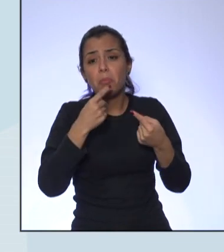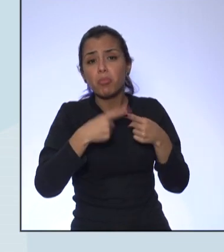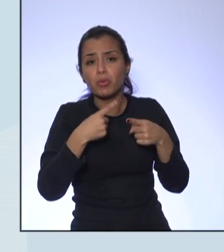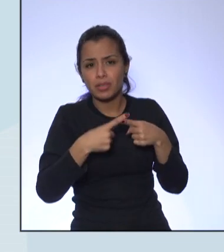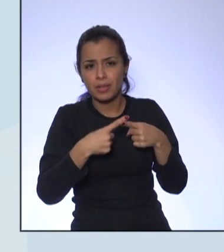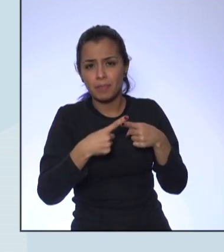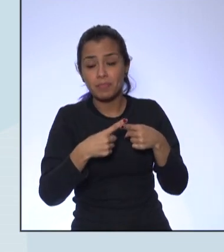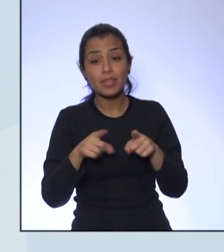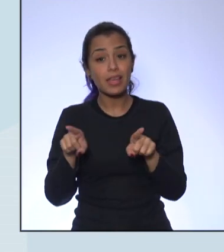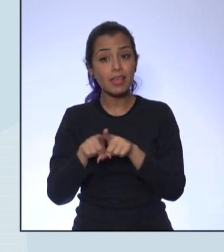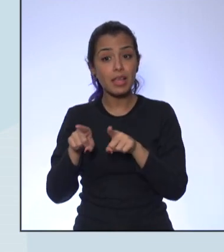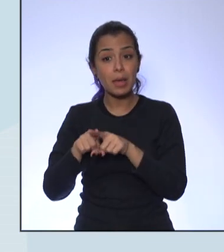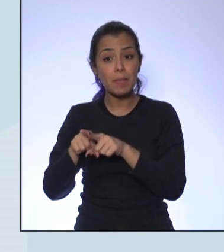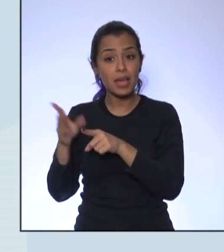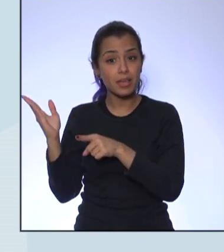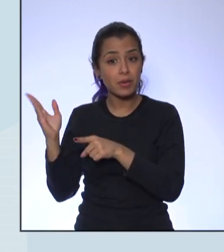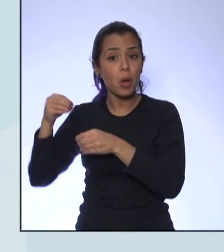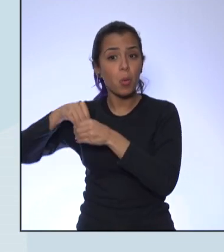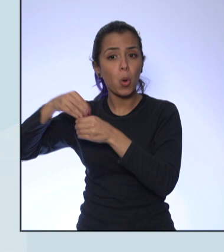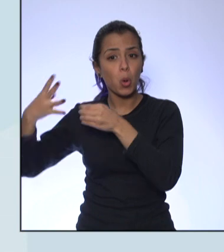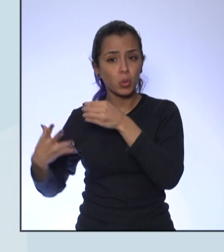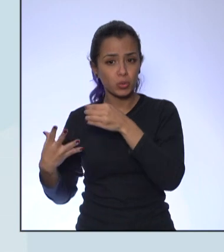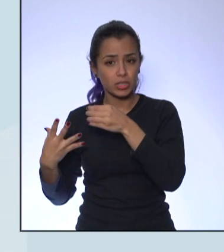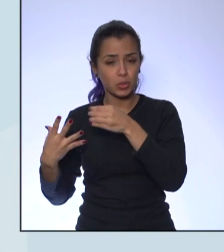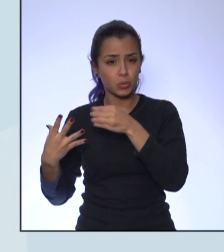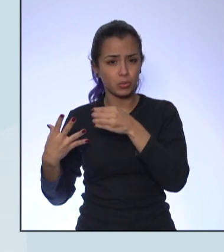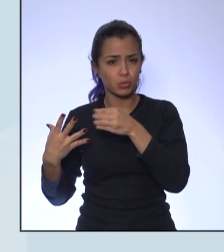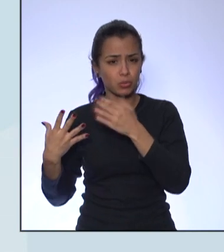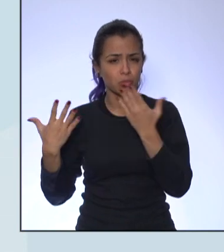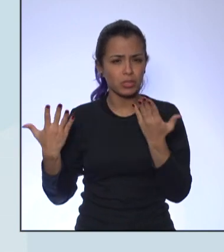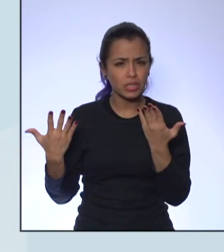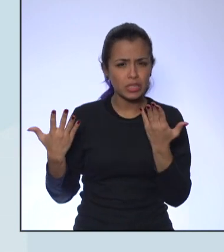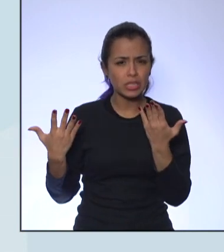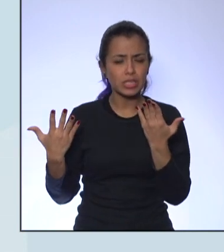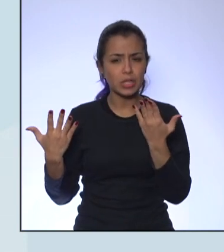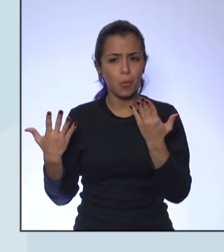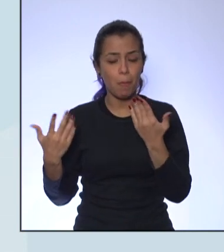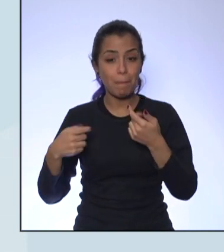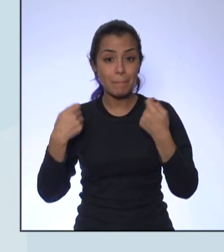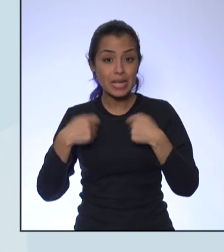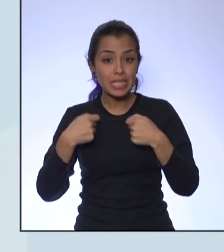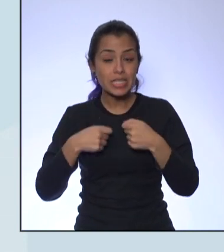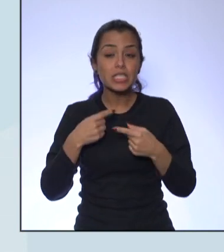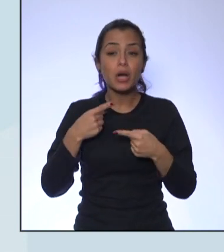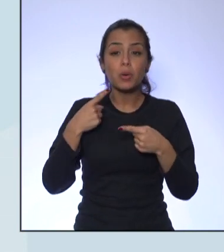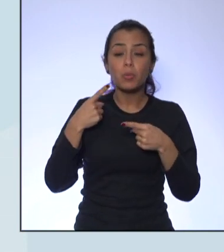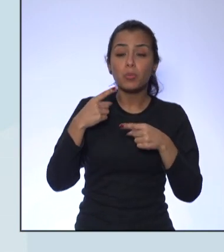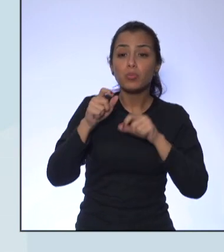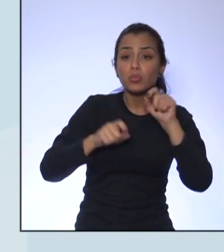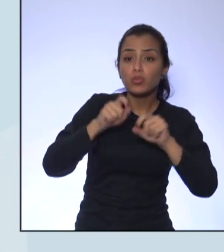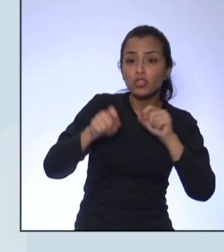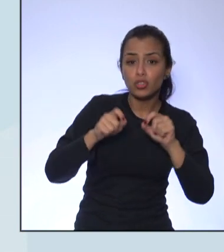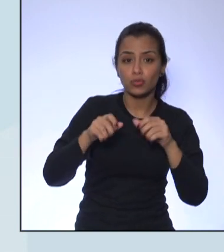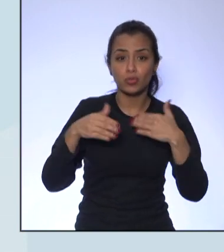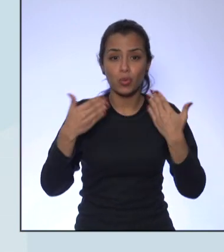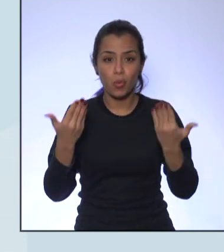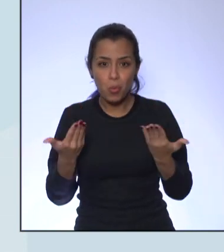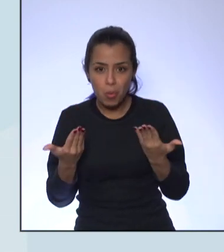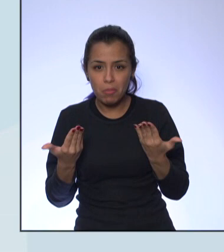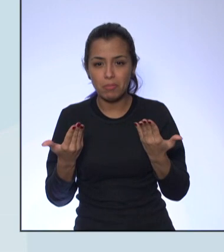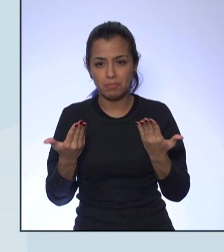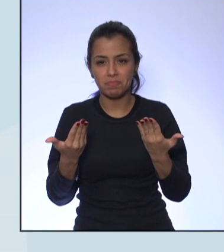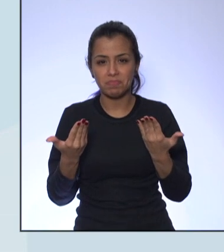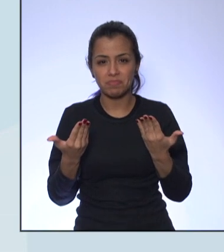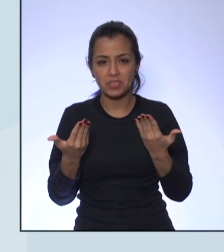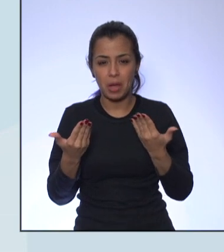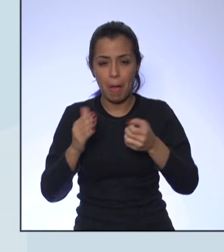trabalhados nessa aula? Então, nós vamos entender quais são as funções vitais básicas, né? Além disso, entender o papel da membrana